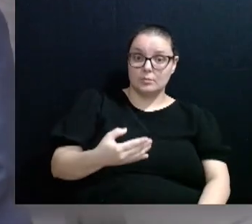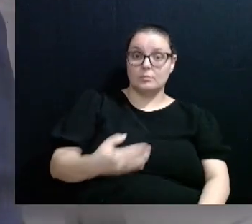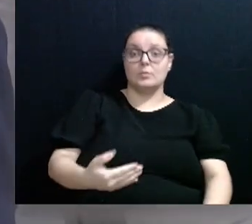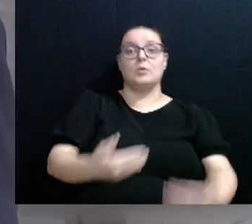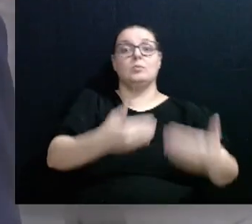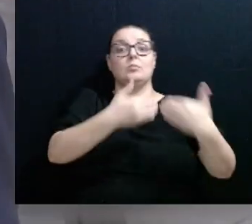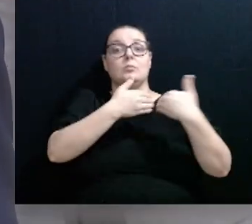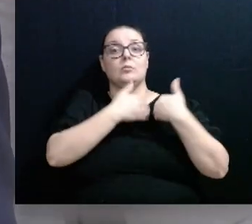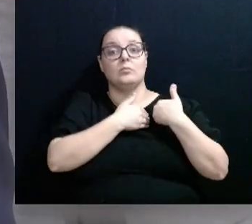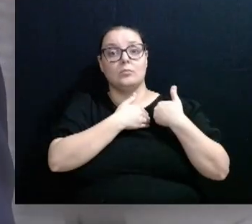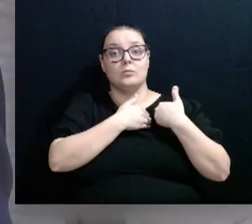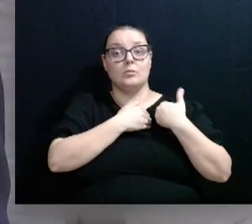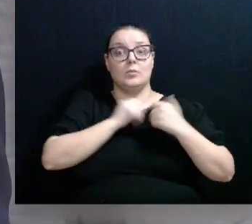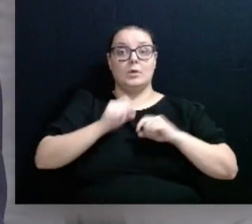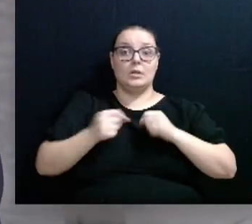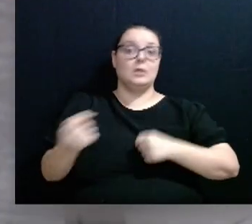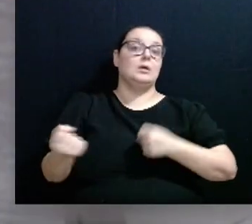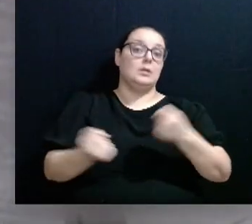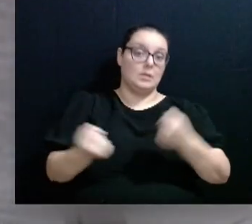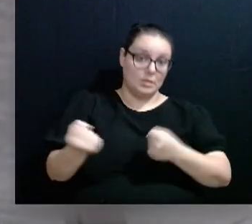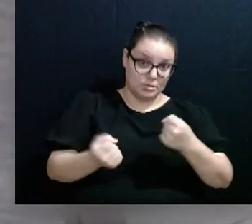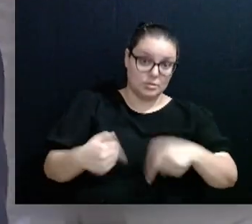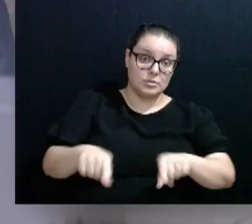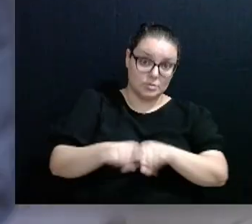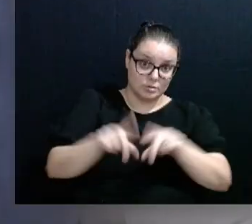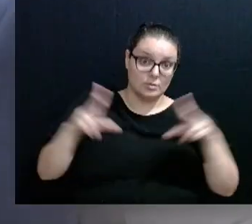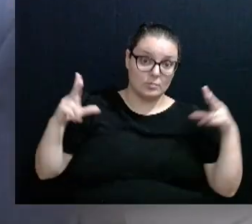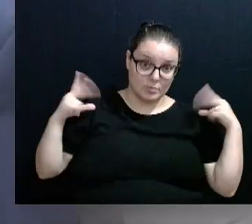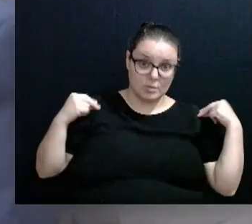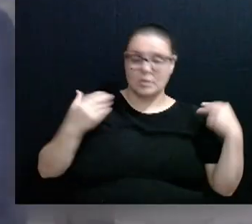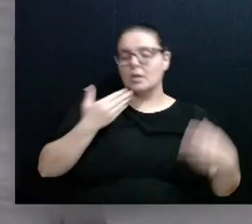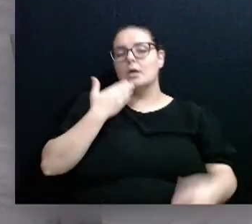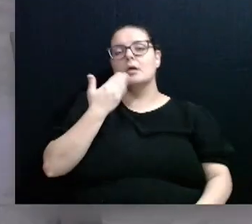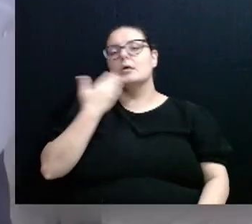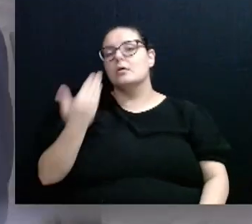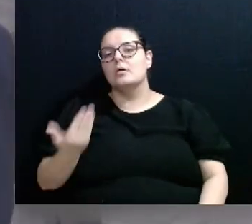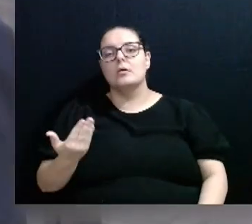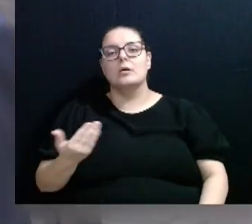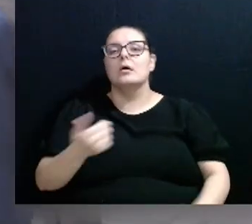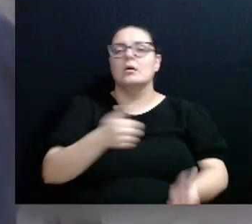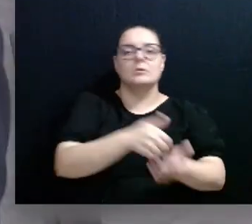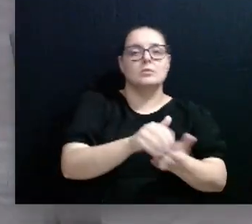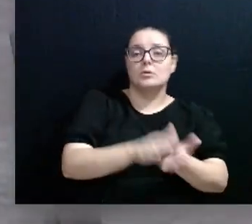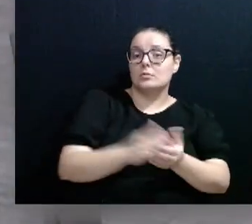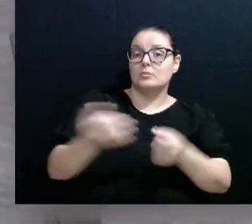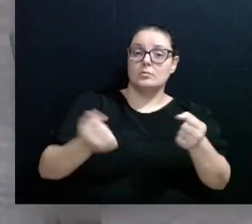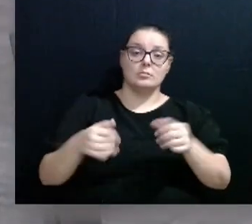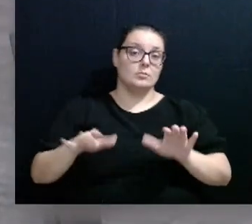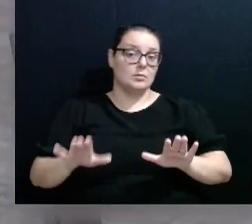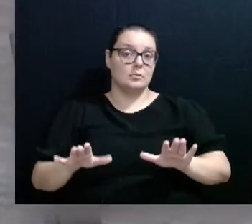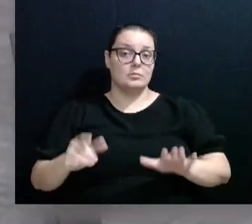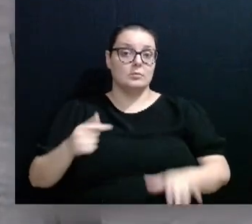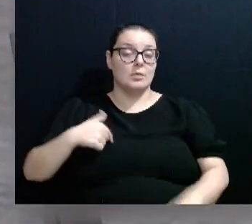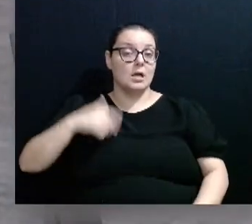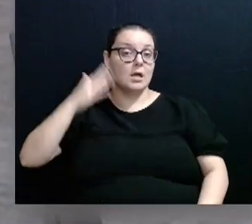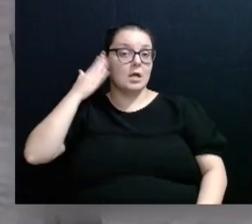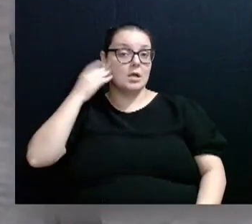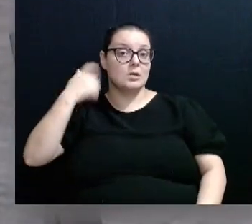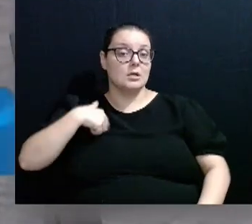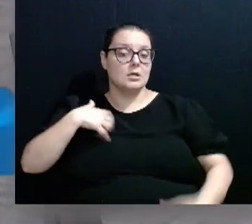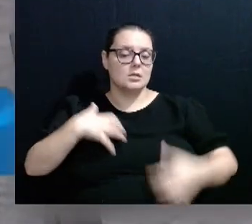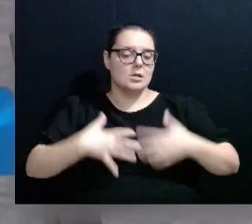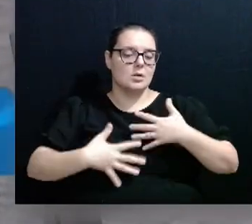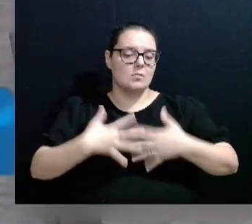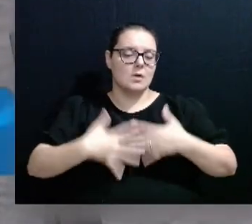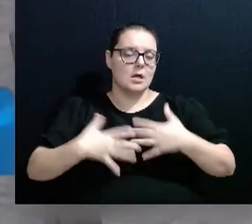está conduzindo. Porque era muito fácil, pegou, multou o carro, ficou lá, mas eu sei que eu estou incomodando, mas comigo